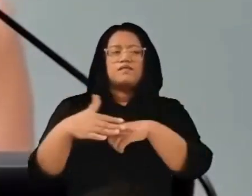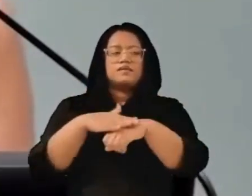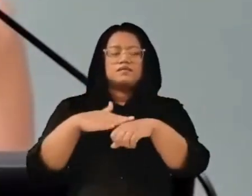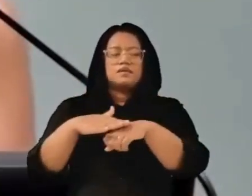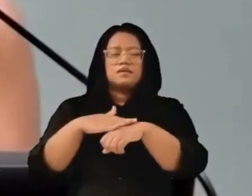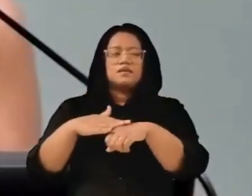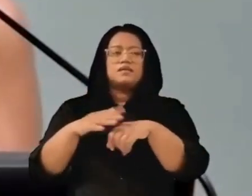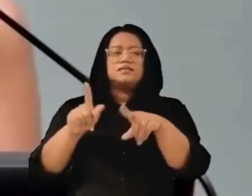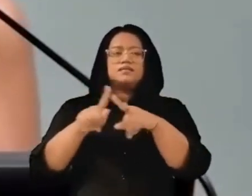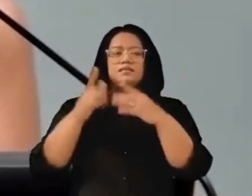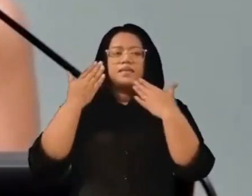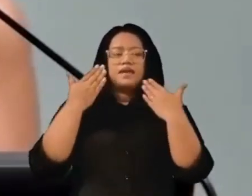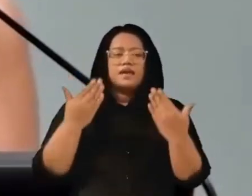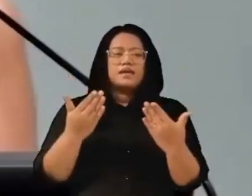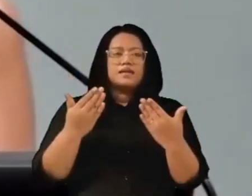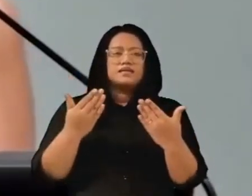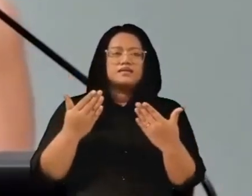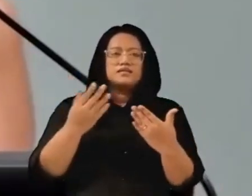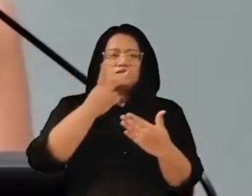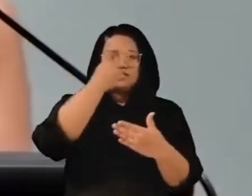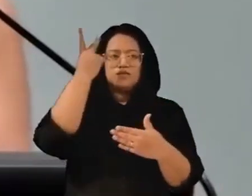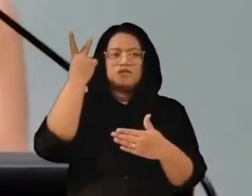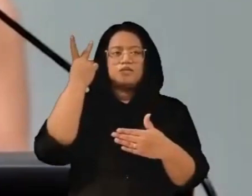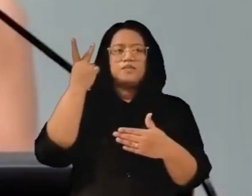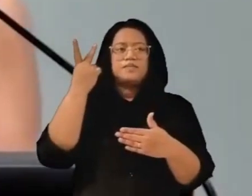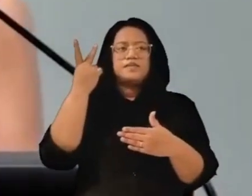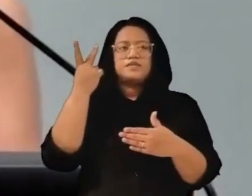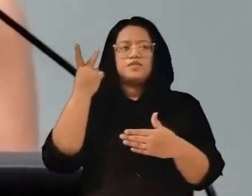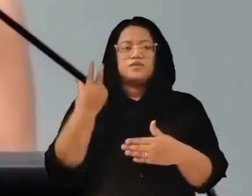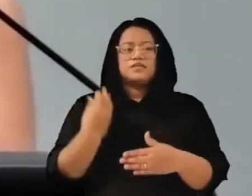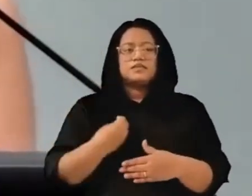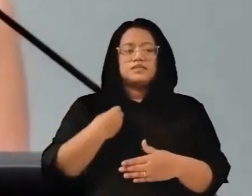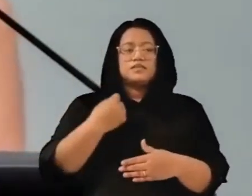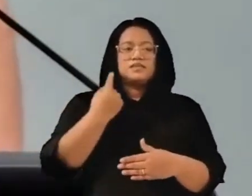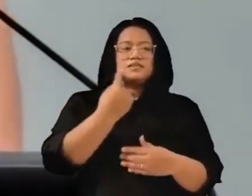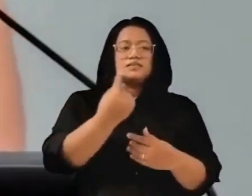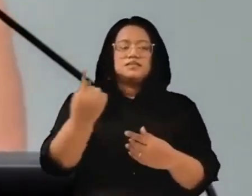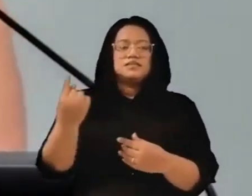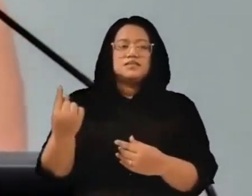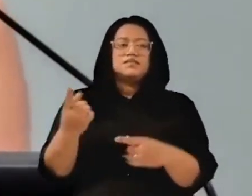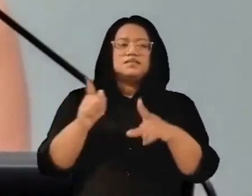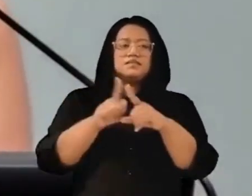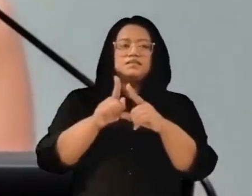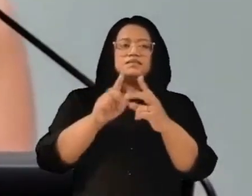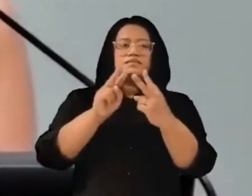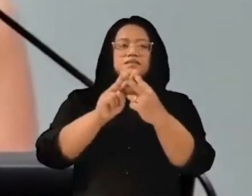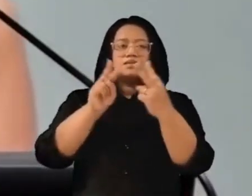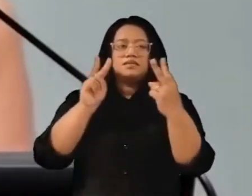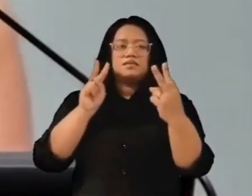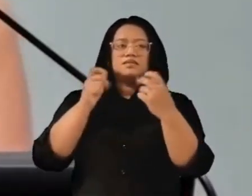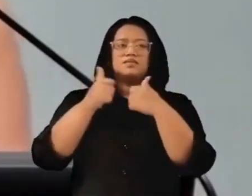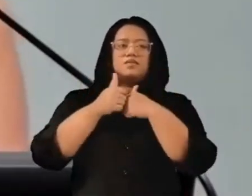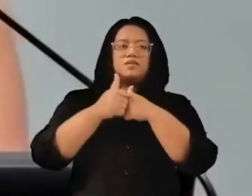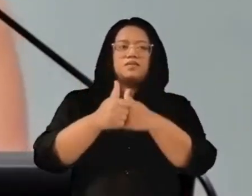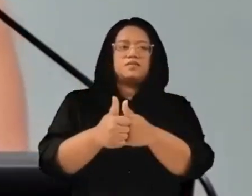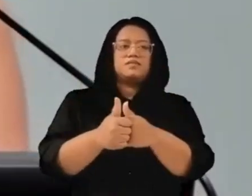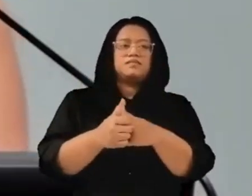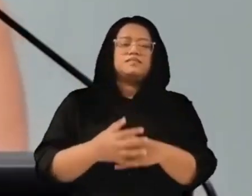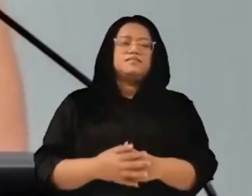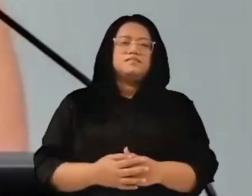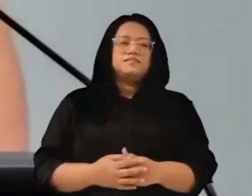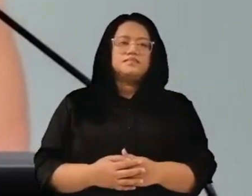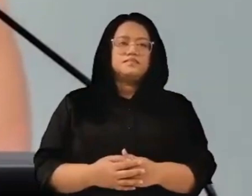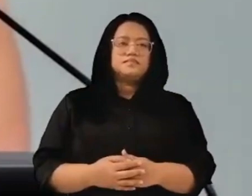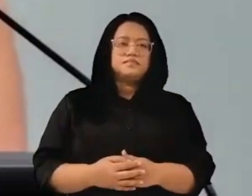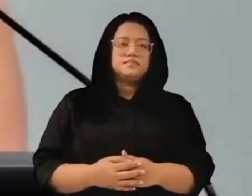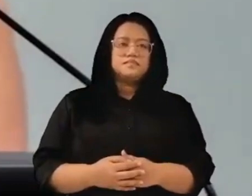E agradeço também as pessoas que estão presentes aqui e que estão nos assistindo